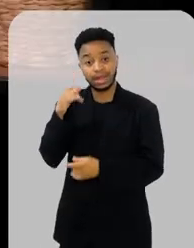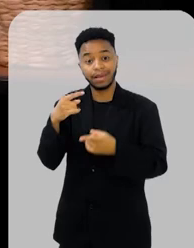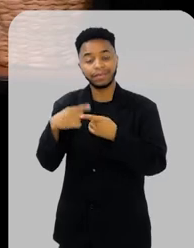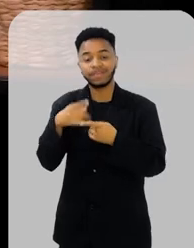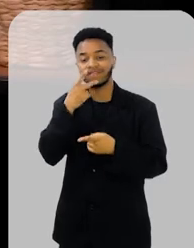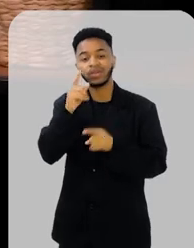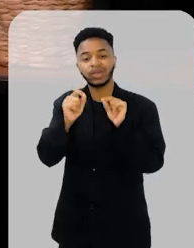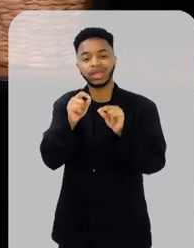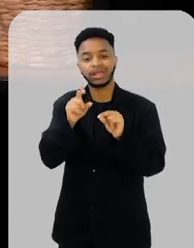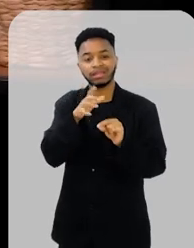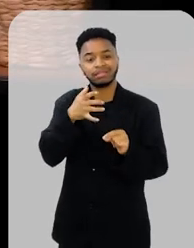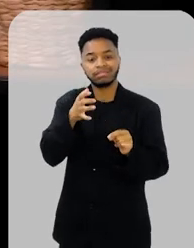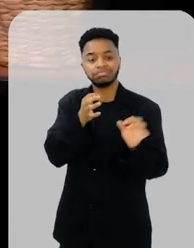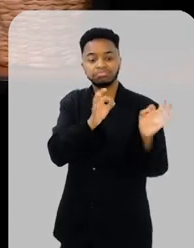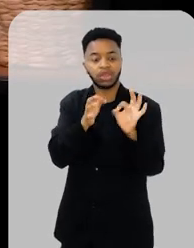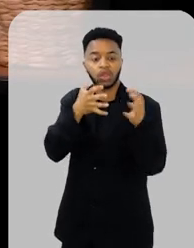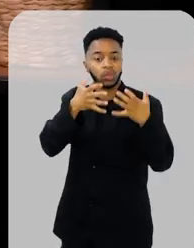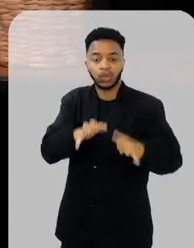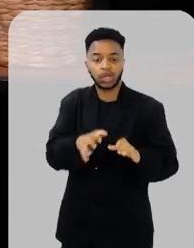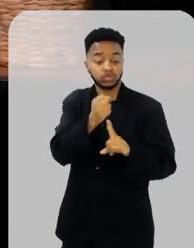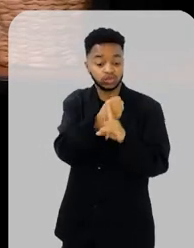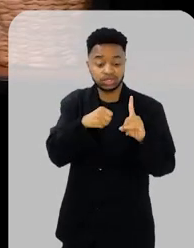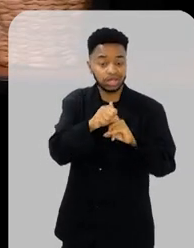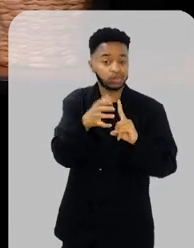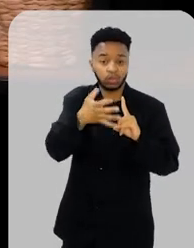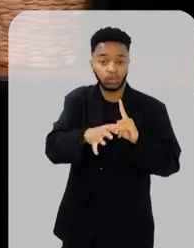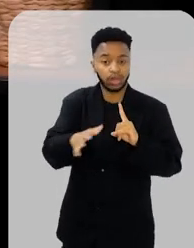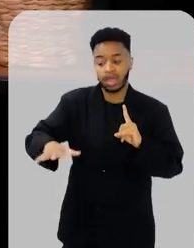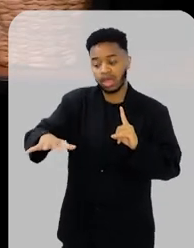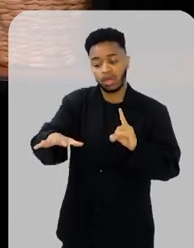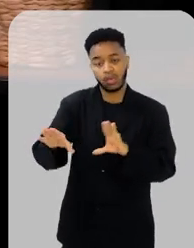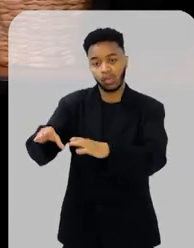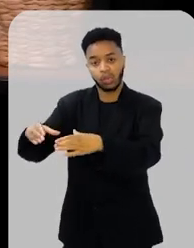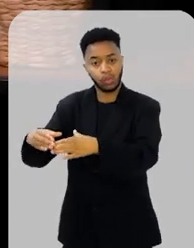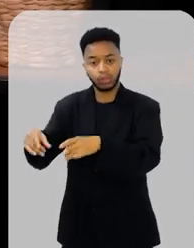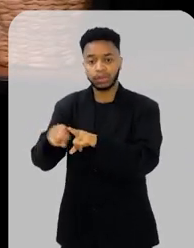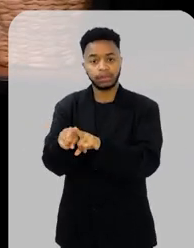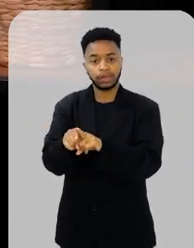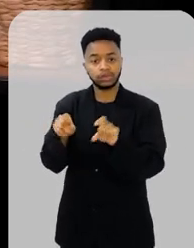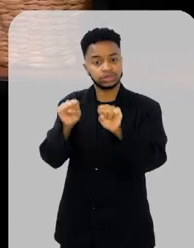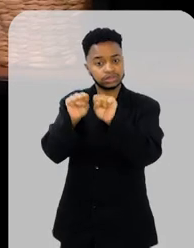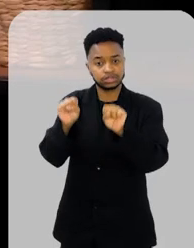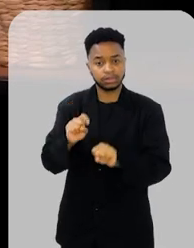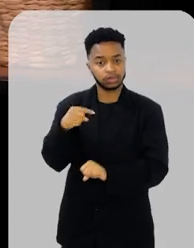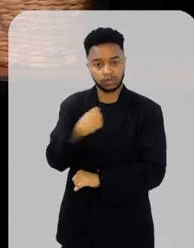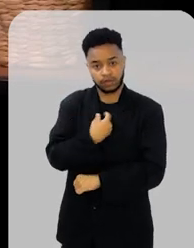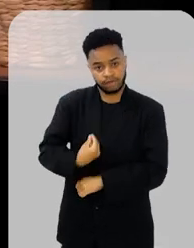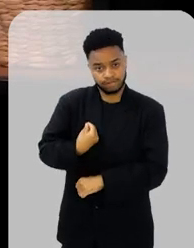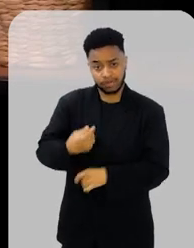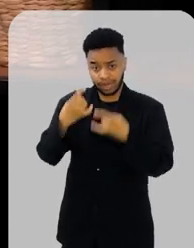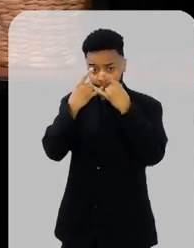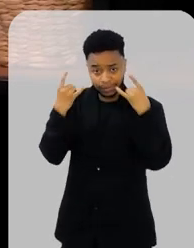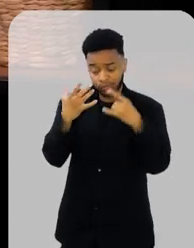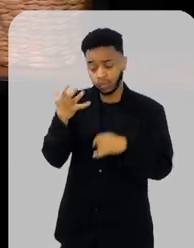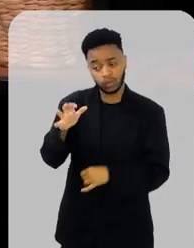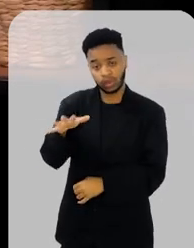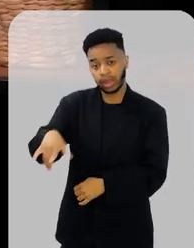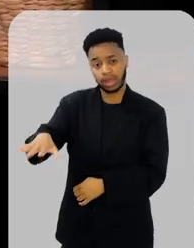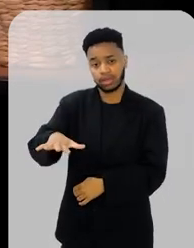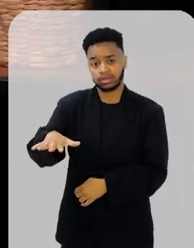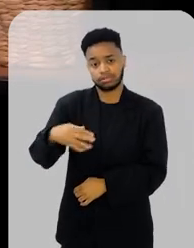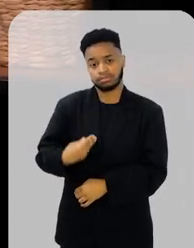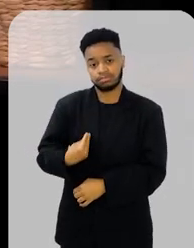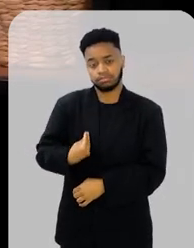eles são os indesejáveis tanto para a sociedade como para o sistema que a gente vive,